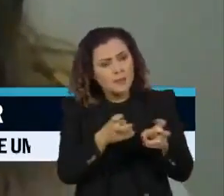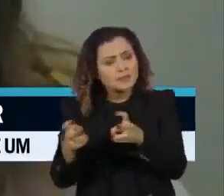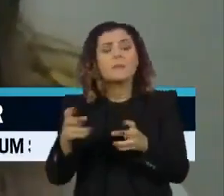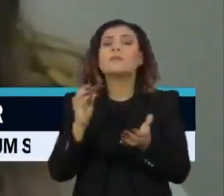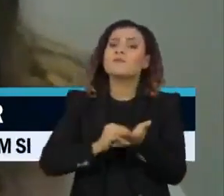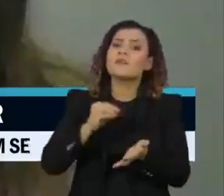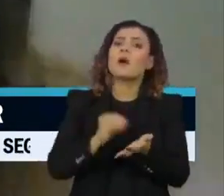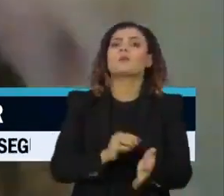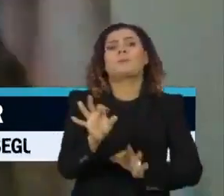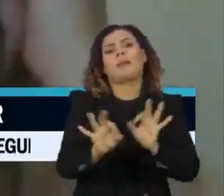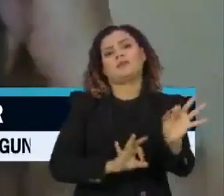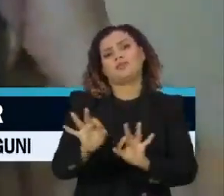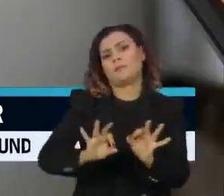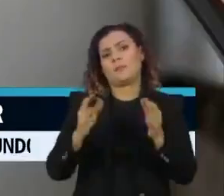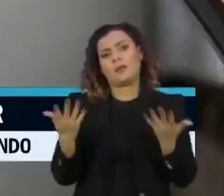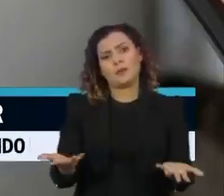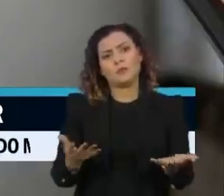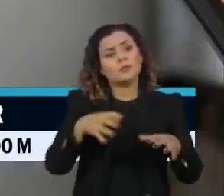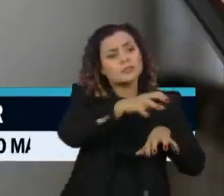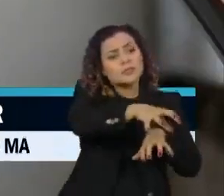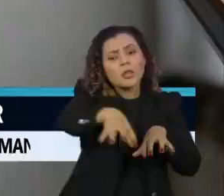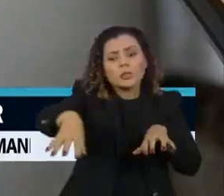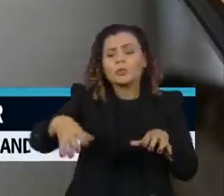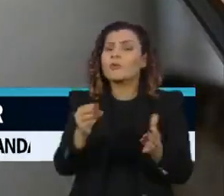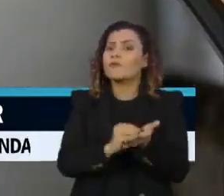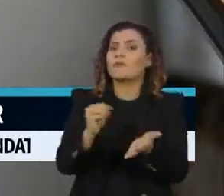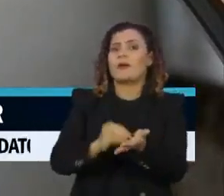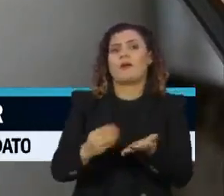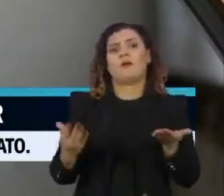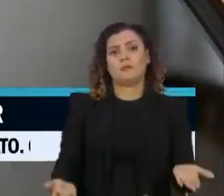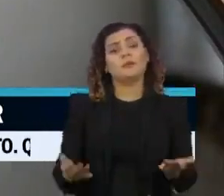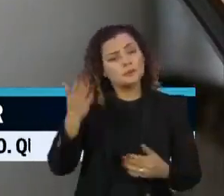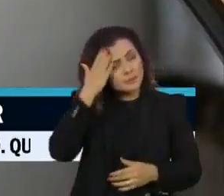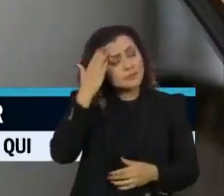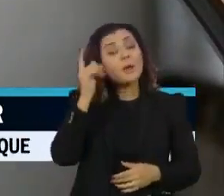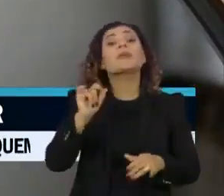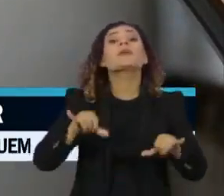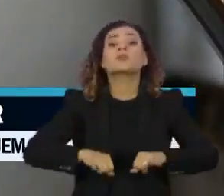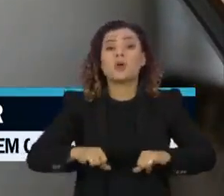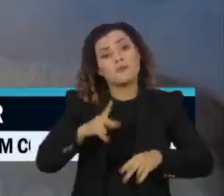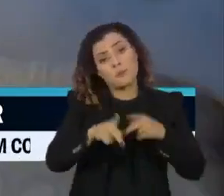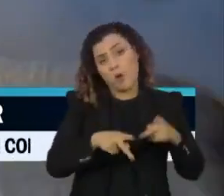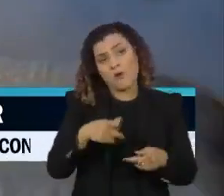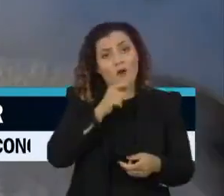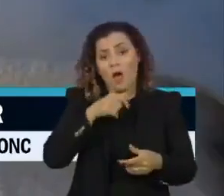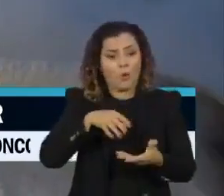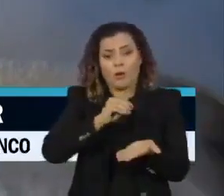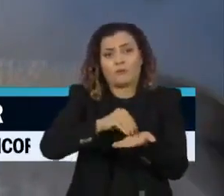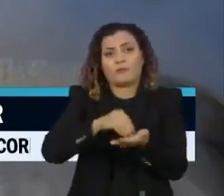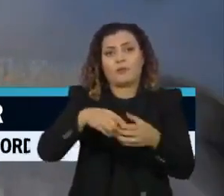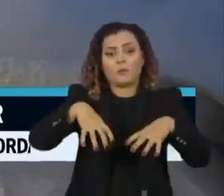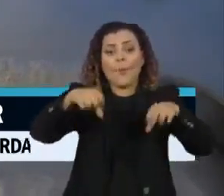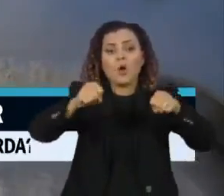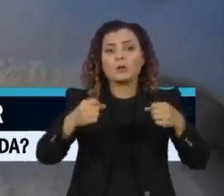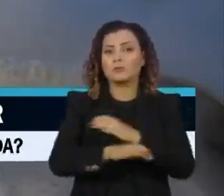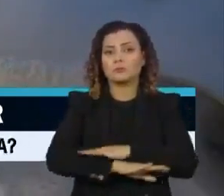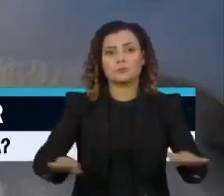falta muito planejamento de todos os setores. A gente sabe, no fim das contas, quem sofre é a população, seja pela